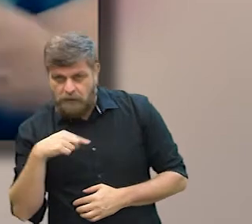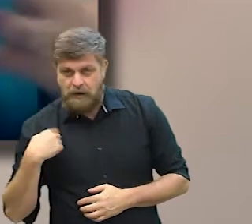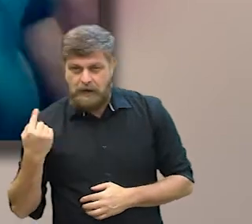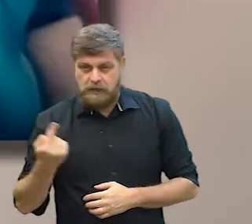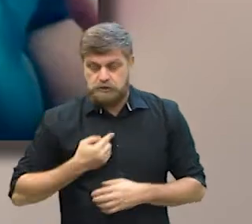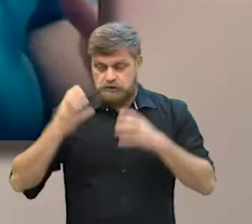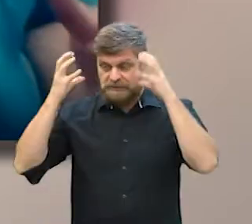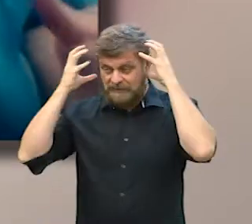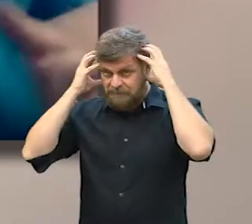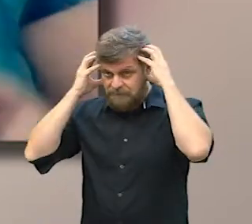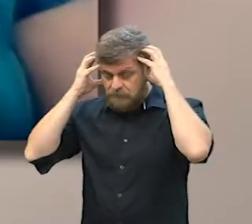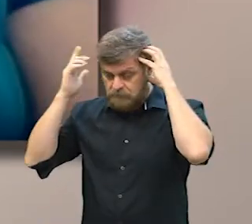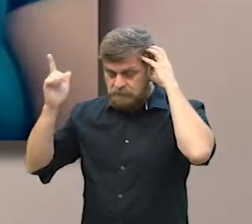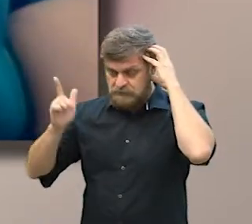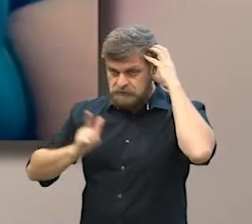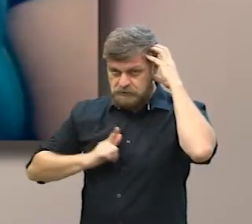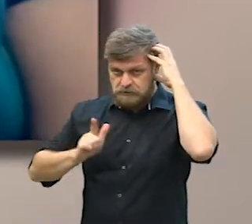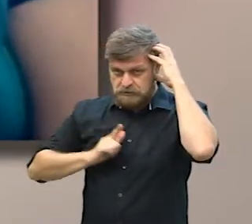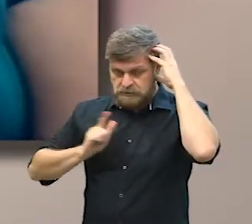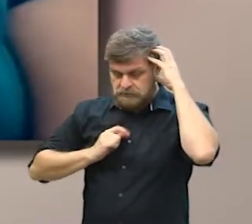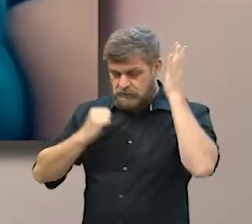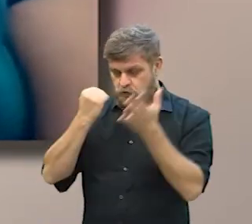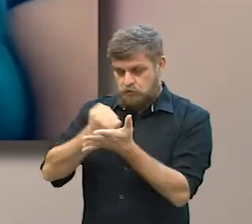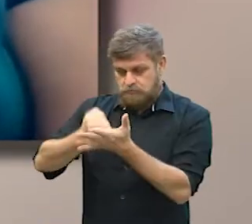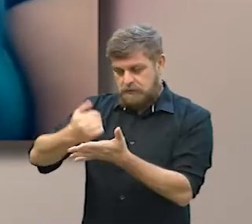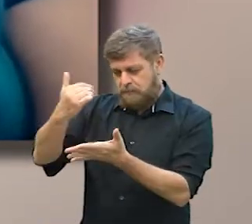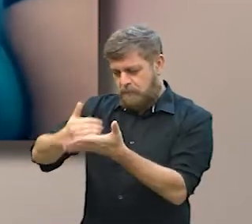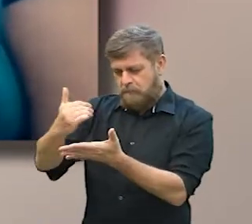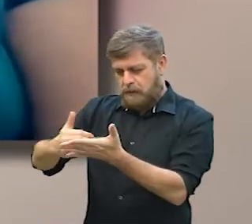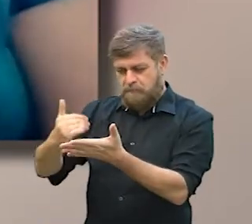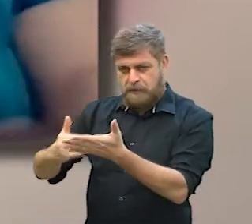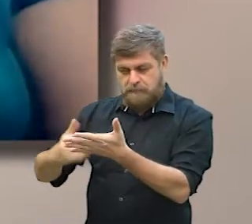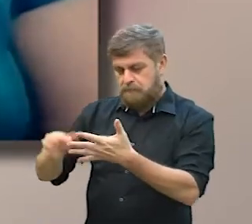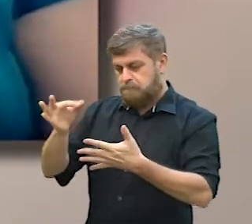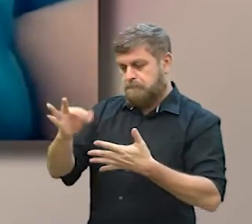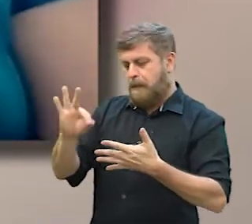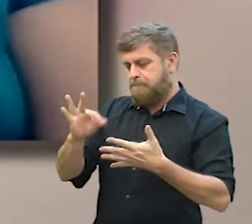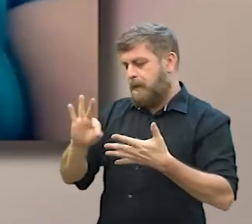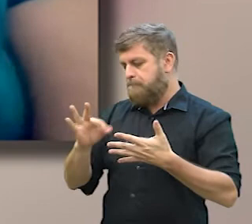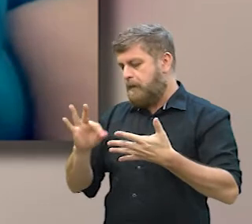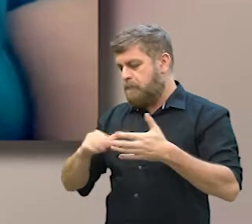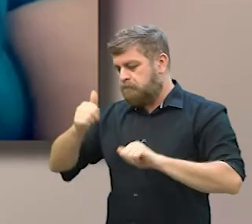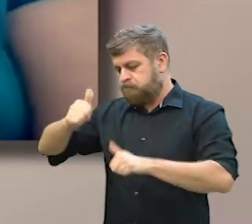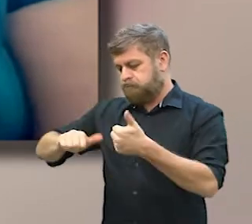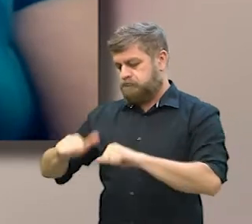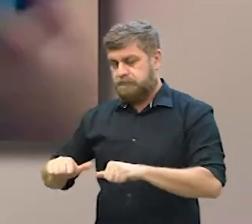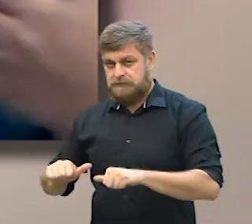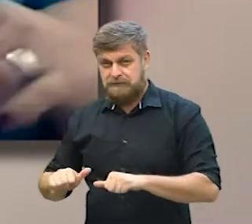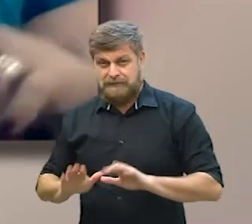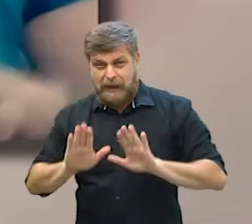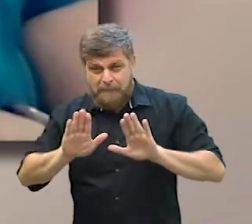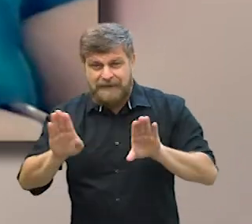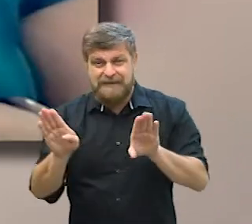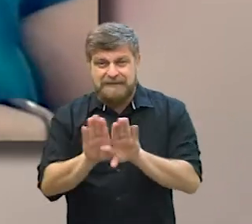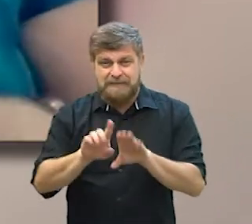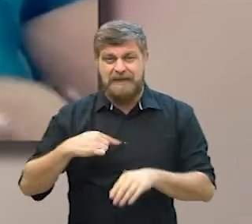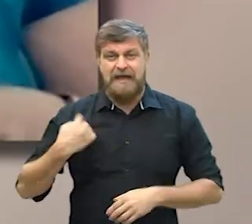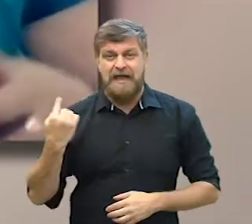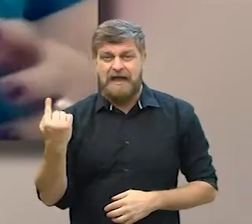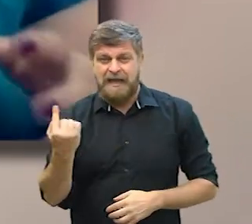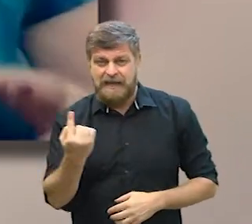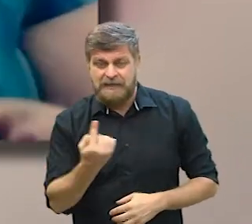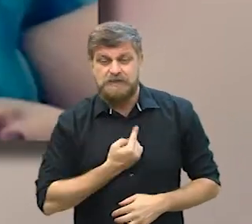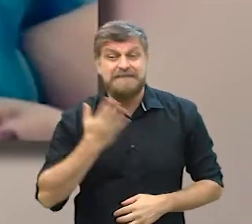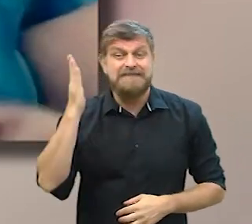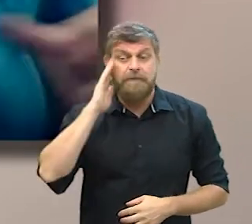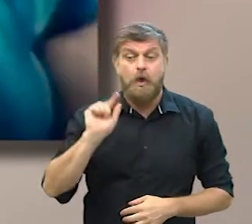Lígia falou, dentro da fonoaudiologia, nós também temos protocolos, que nem sempre nós conseguimos, mas, por outro lado, nós